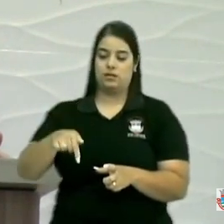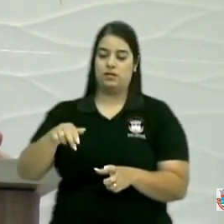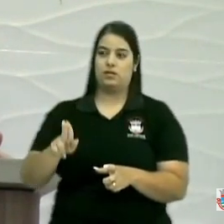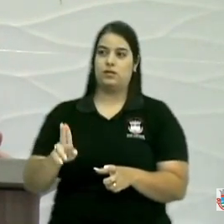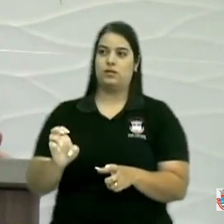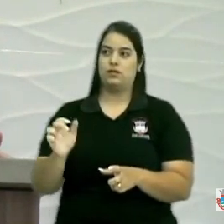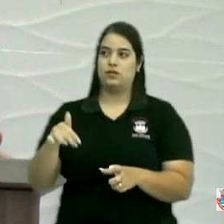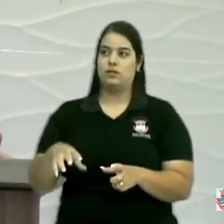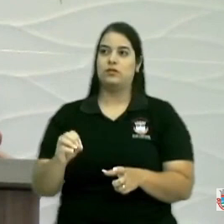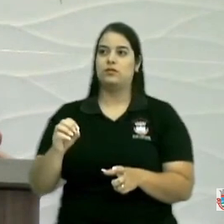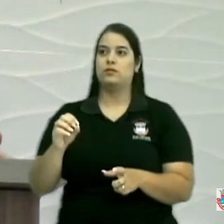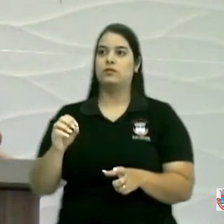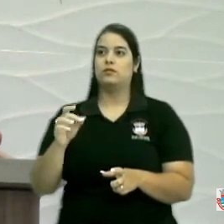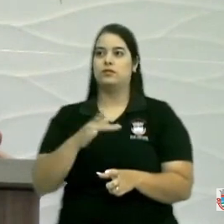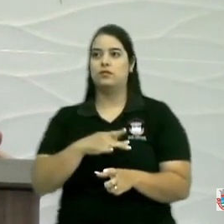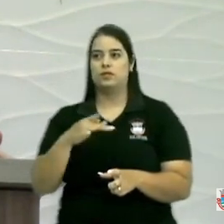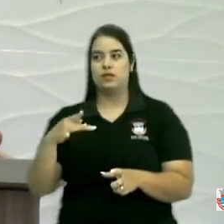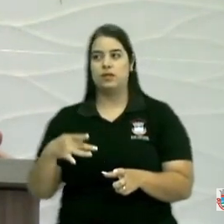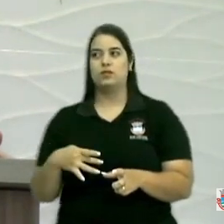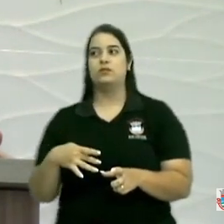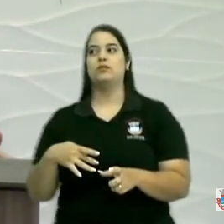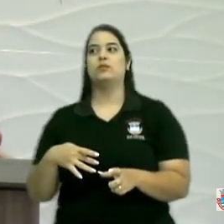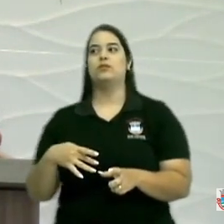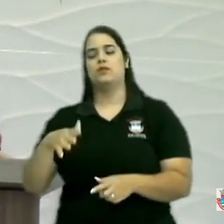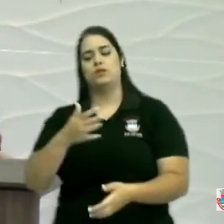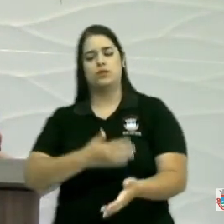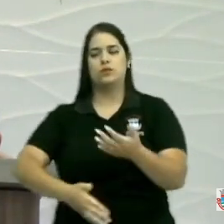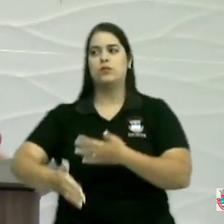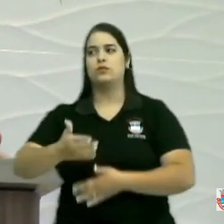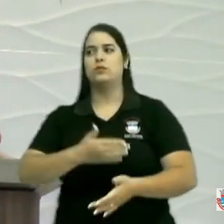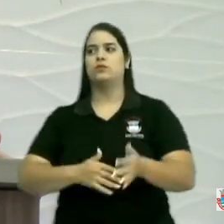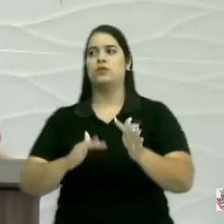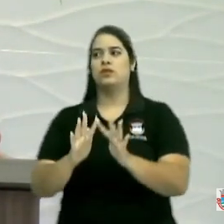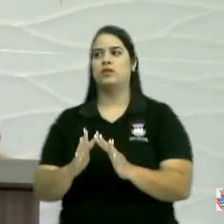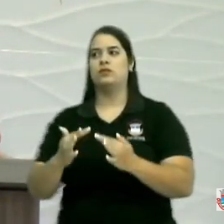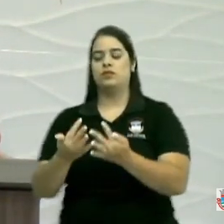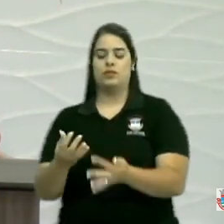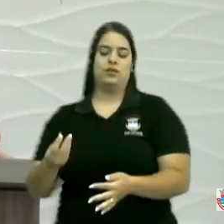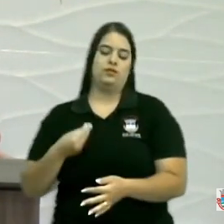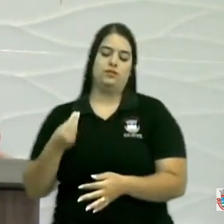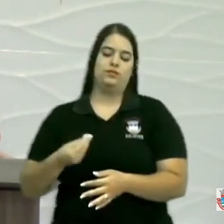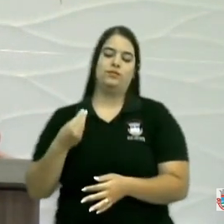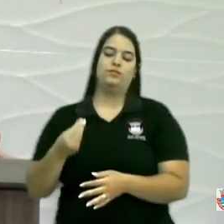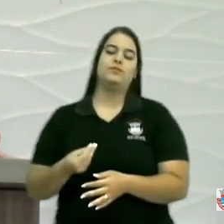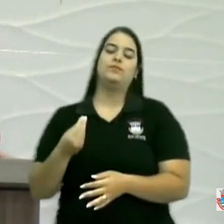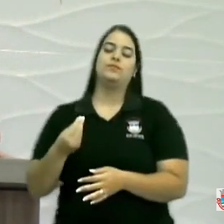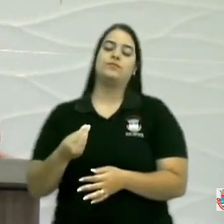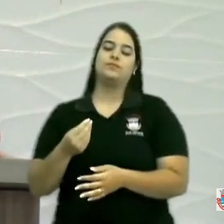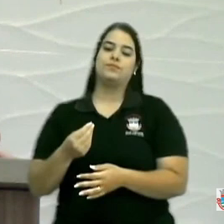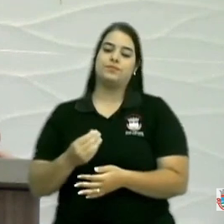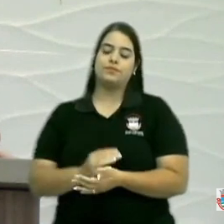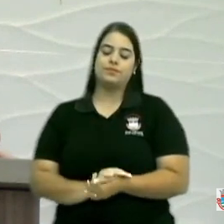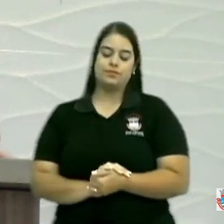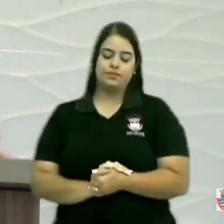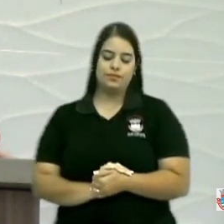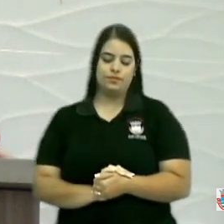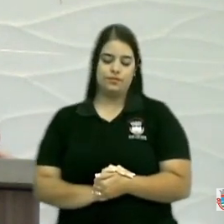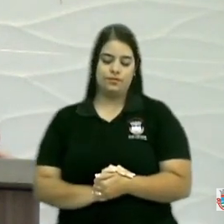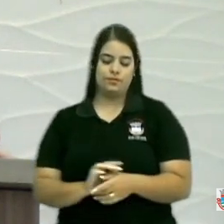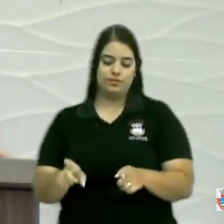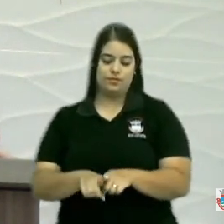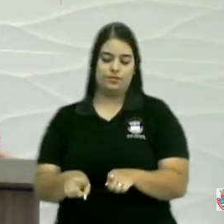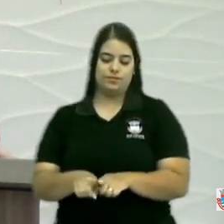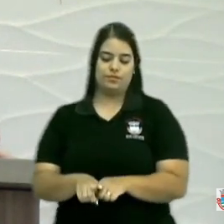muita saúde, que ele continue tendo esse amor e esse cuidado da sua família para viver por muitos anos. E desejar também os nossos parabéns ao secretário